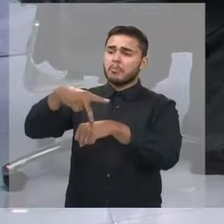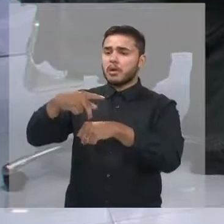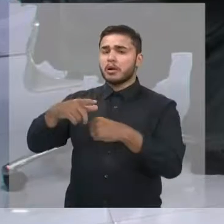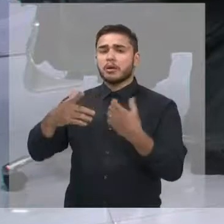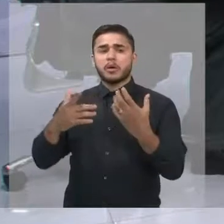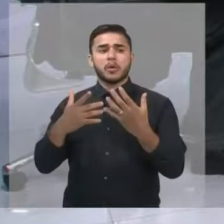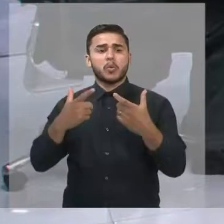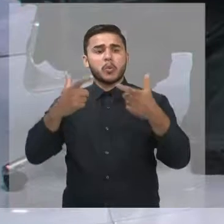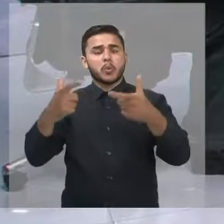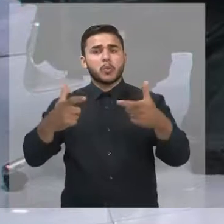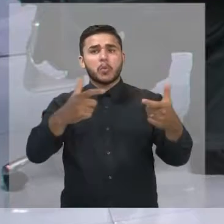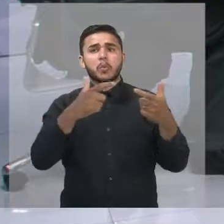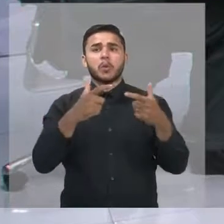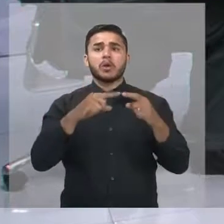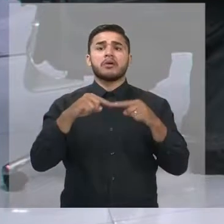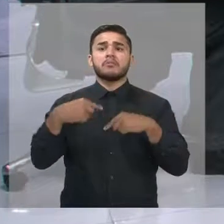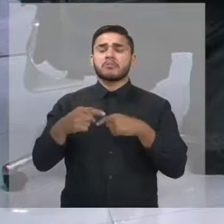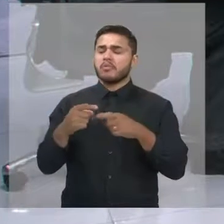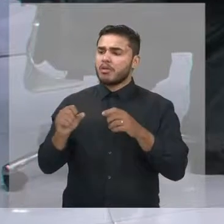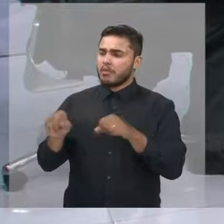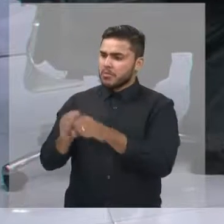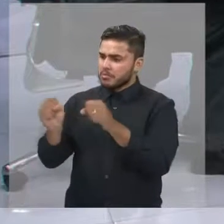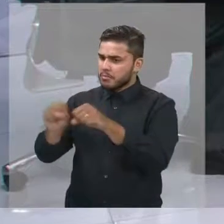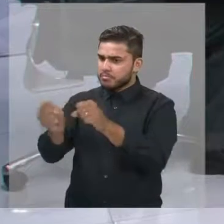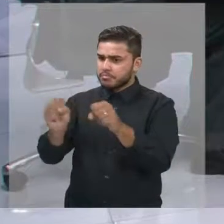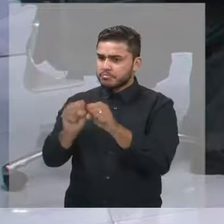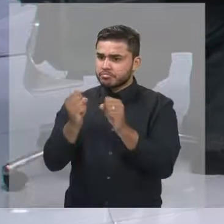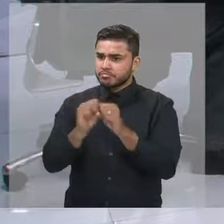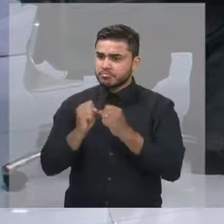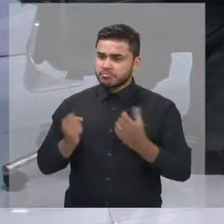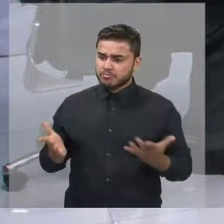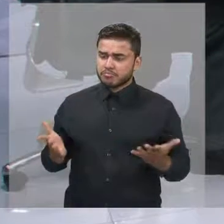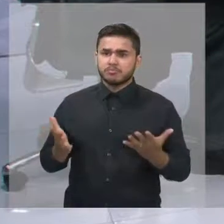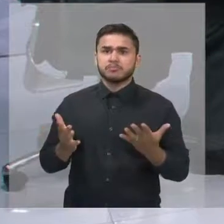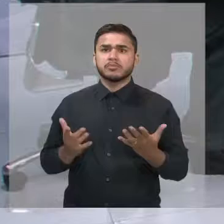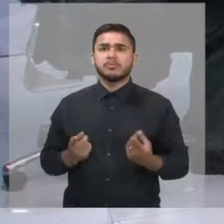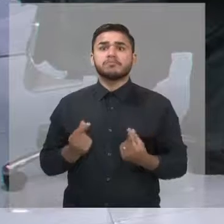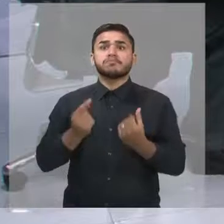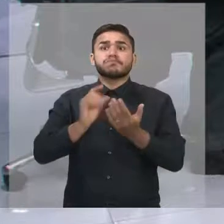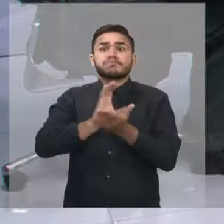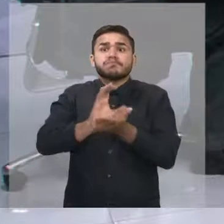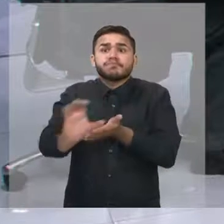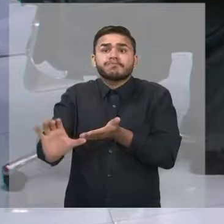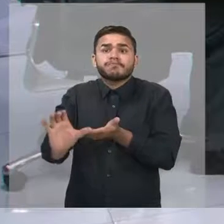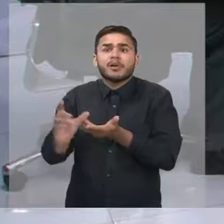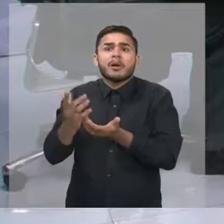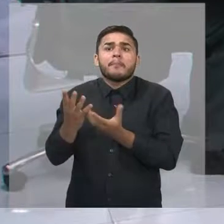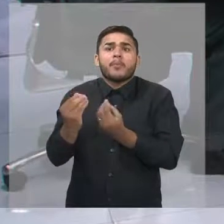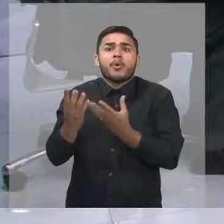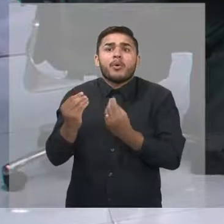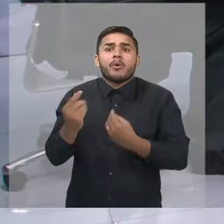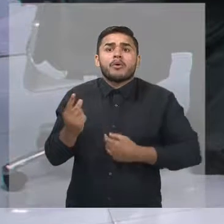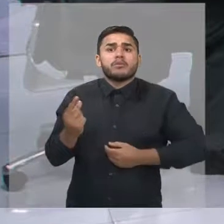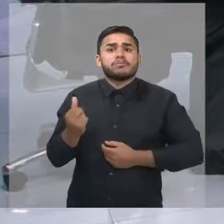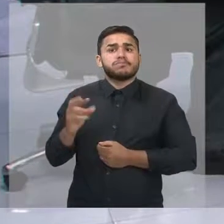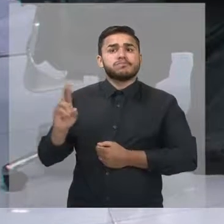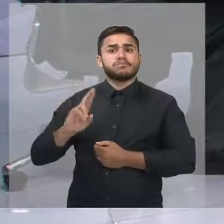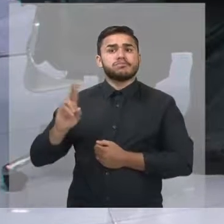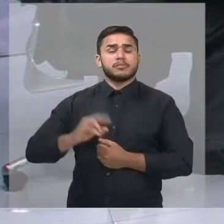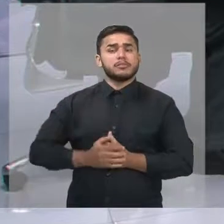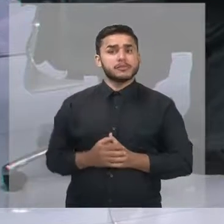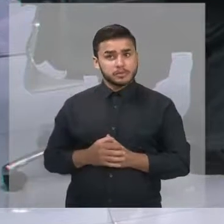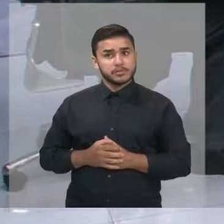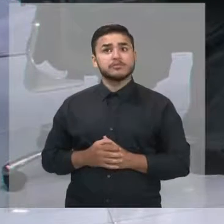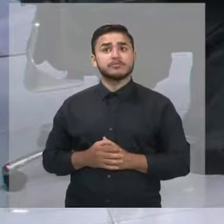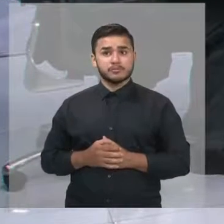boa praça, um bom parque, e 3 meses depois ele vai estar quase que destruído na sua totalidade. E